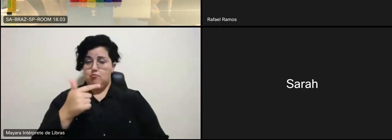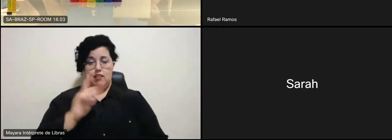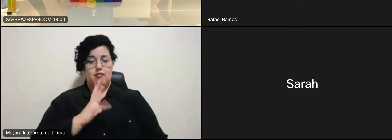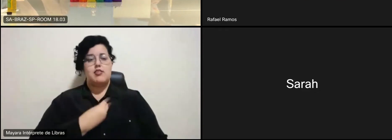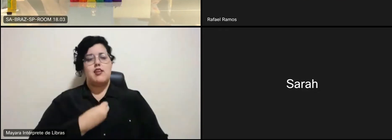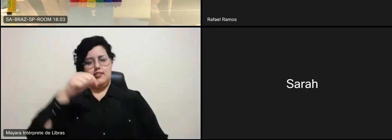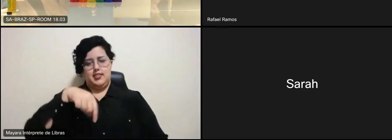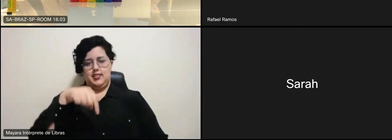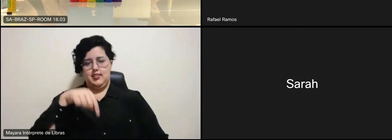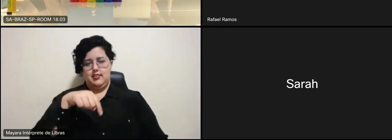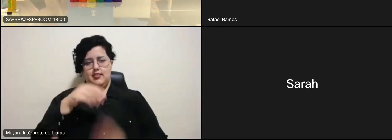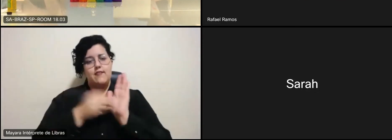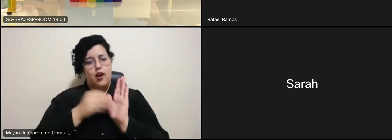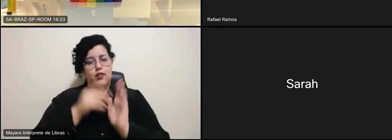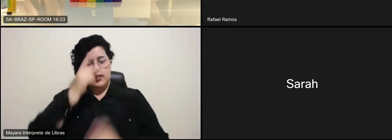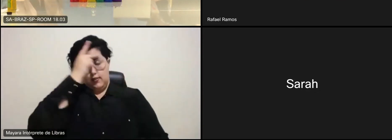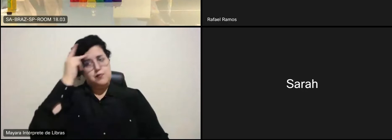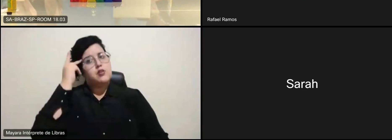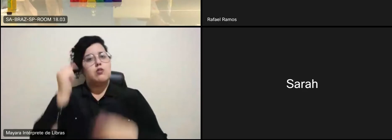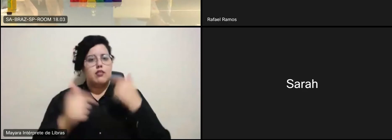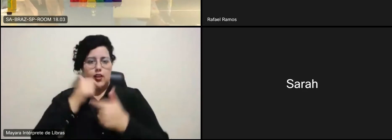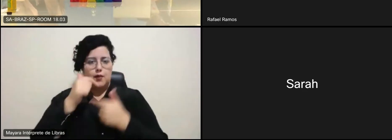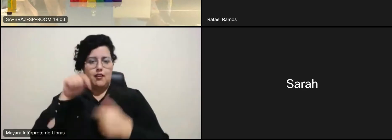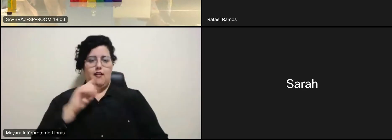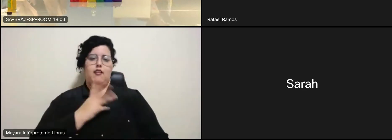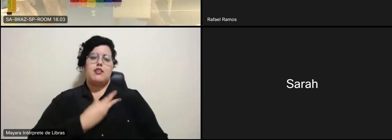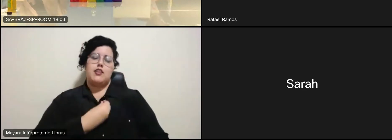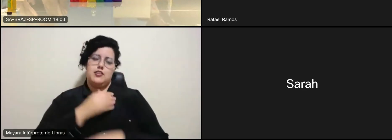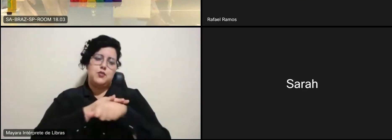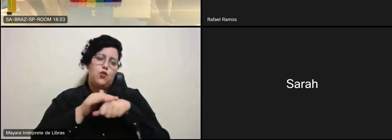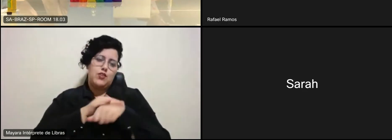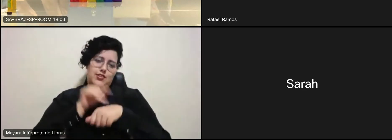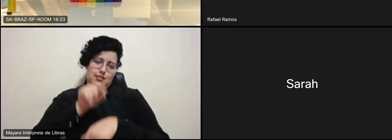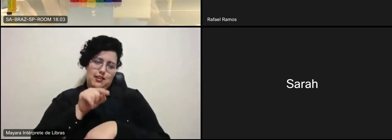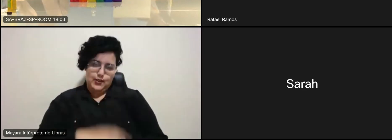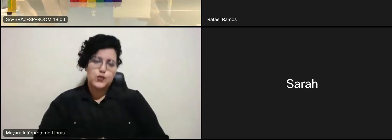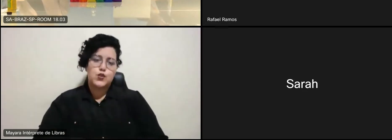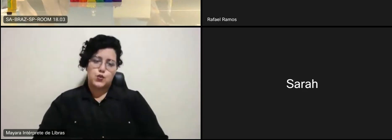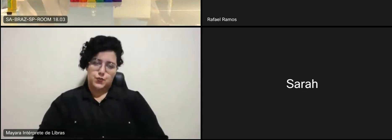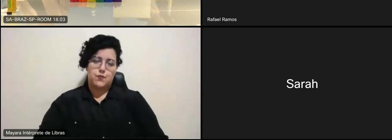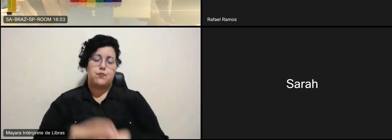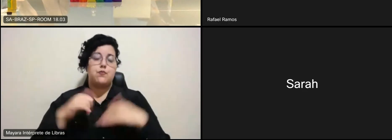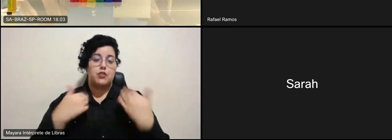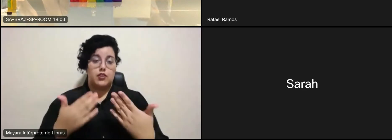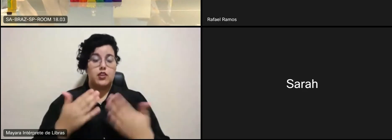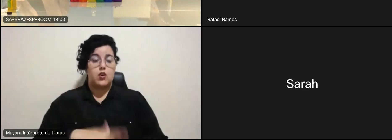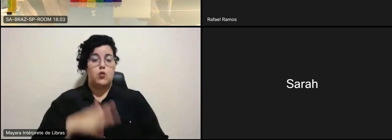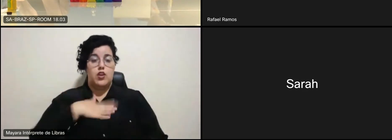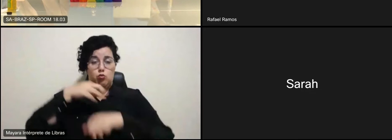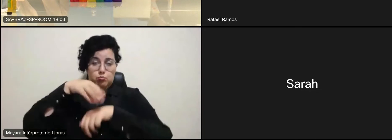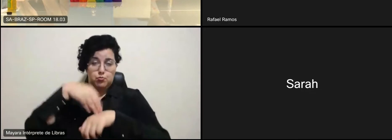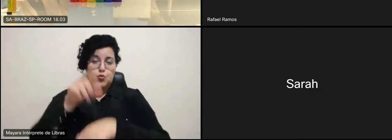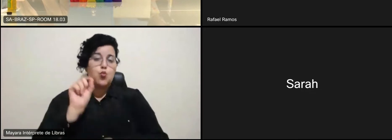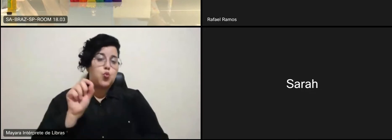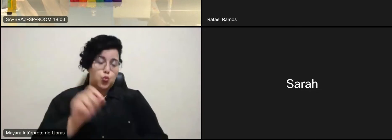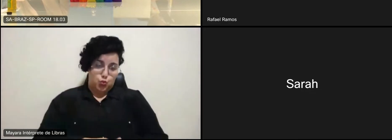exemplo, nesse painel trabalhando com a gente e discutindo sobre numa seguradora, né? Então, de alguma forma, o que eu estou querendo dizer